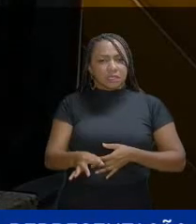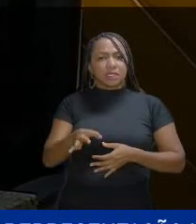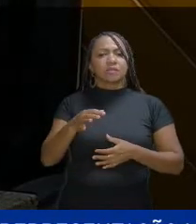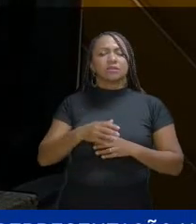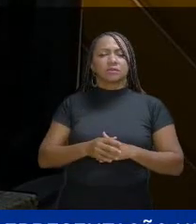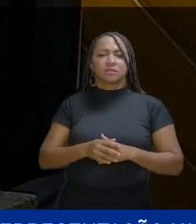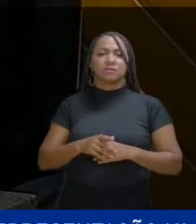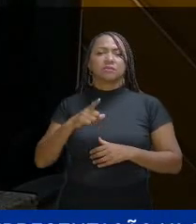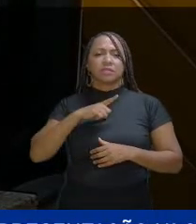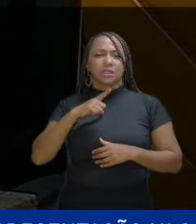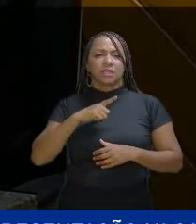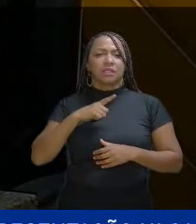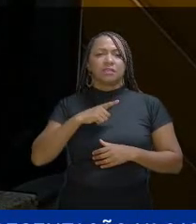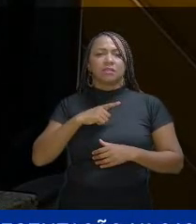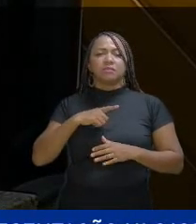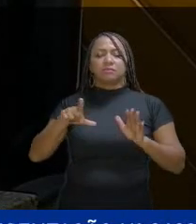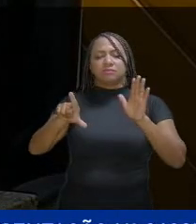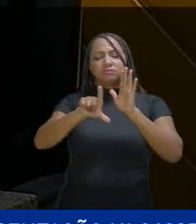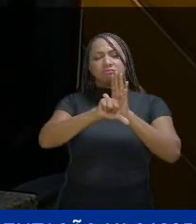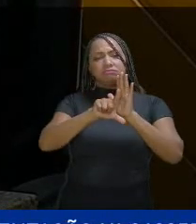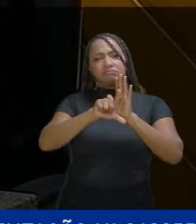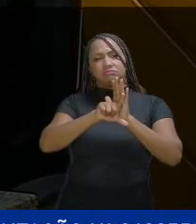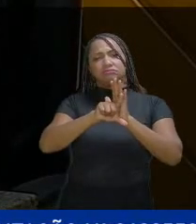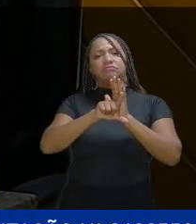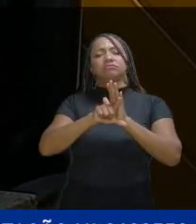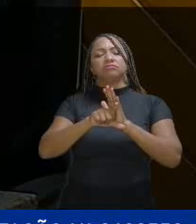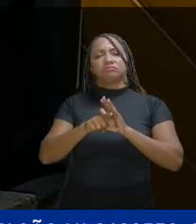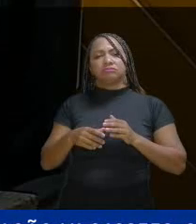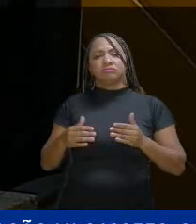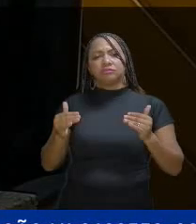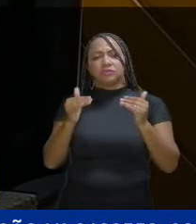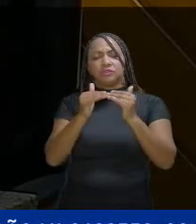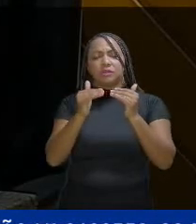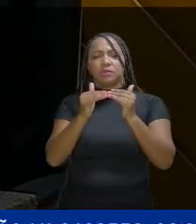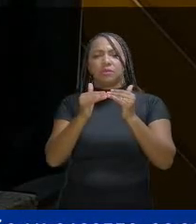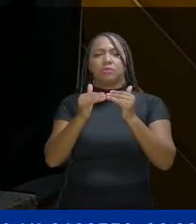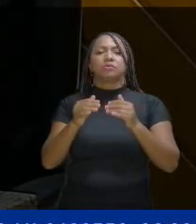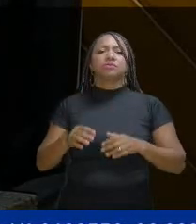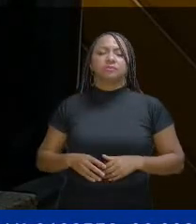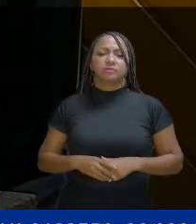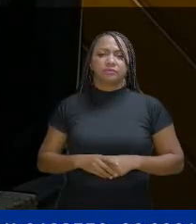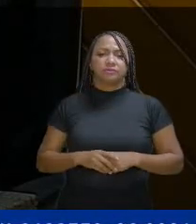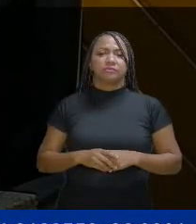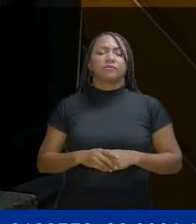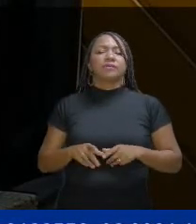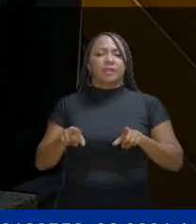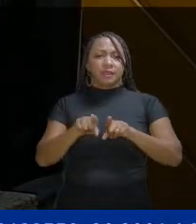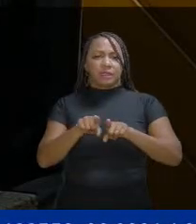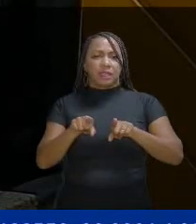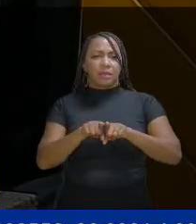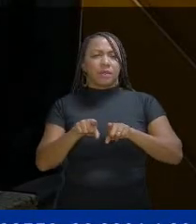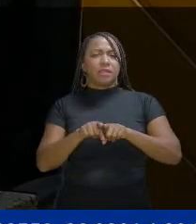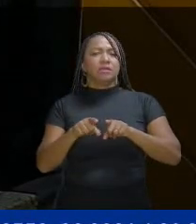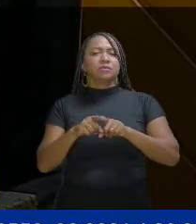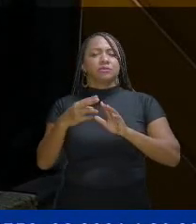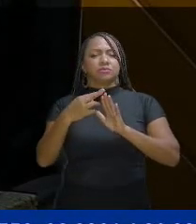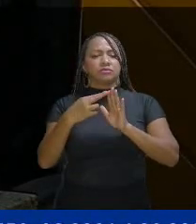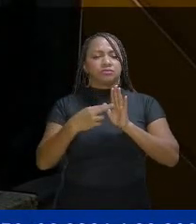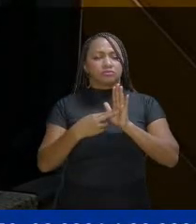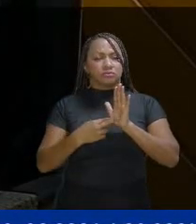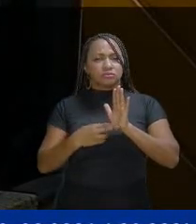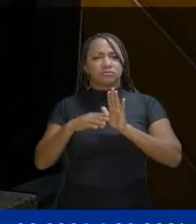e encontra respaldo nos princípios da proporcionalidade e razoabilidade, considerando que os elementos dos